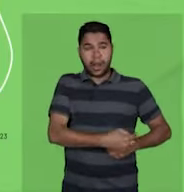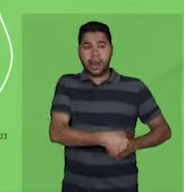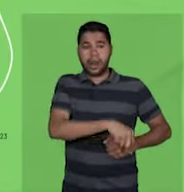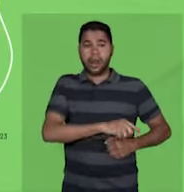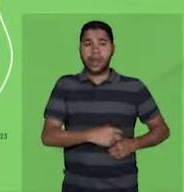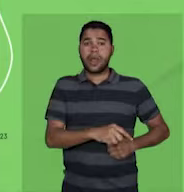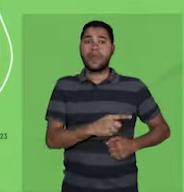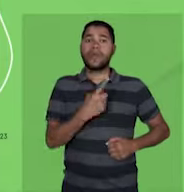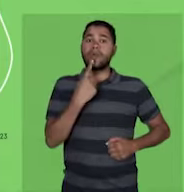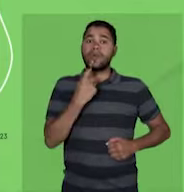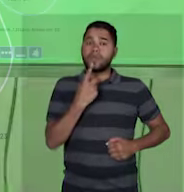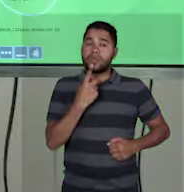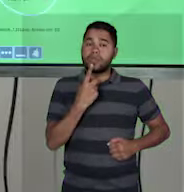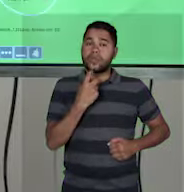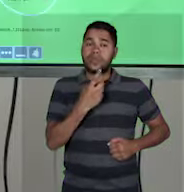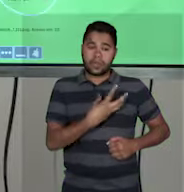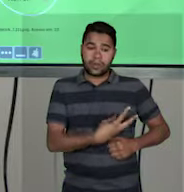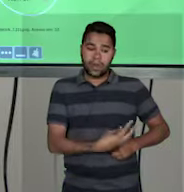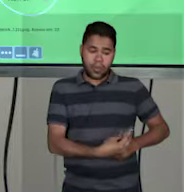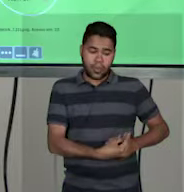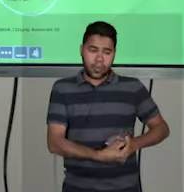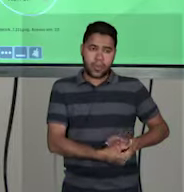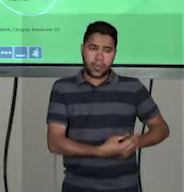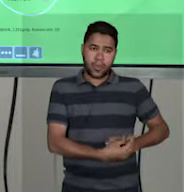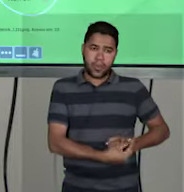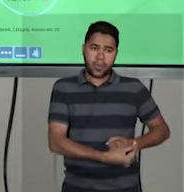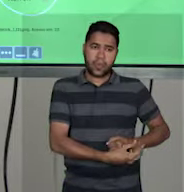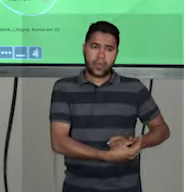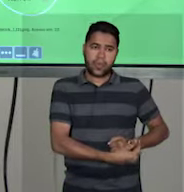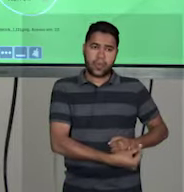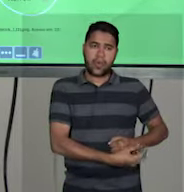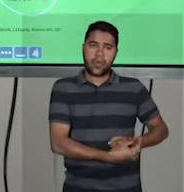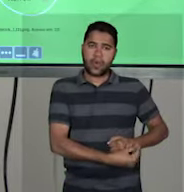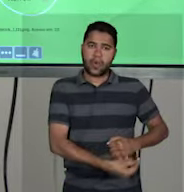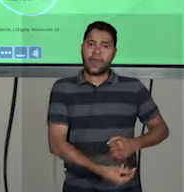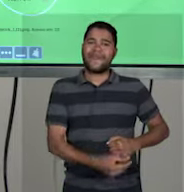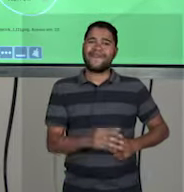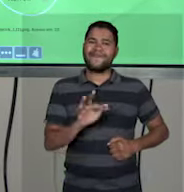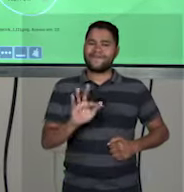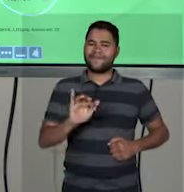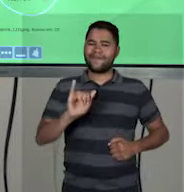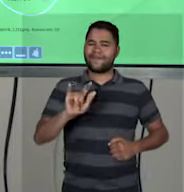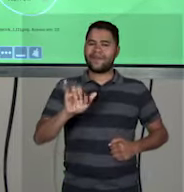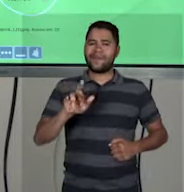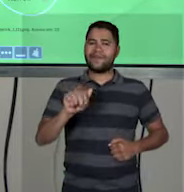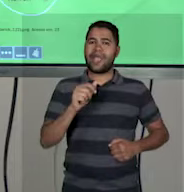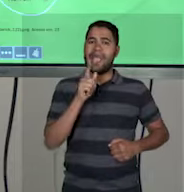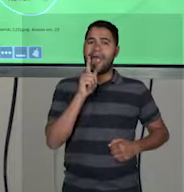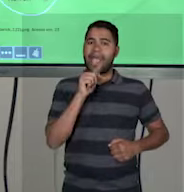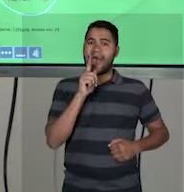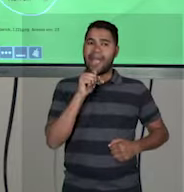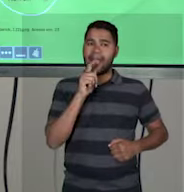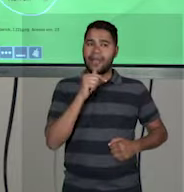o sangue vai ser então filtrado, a água vai ser absorvida